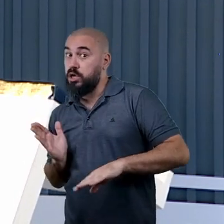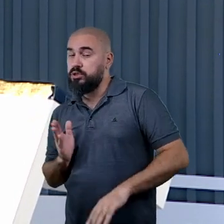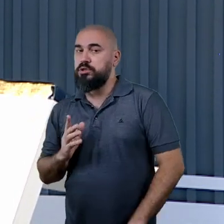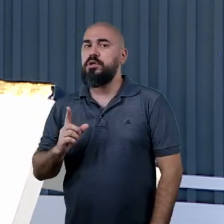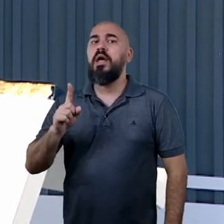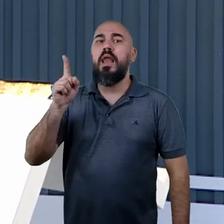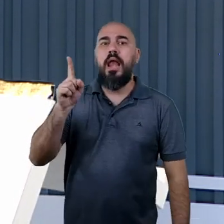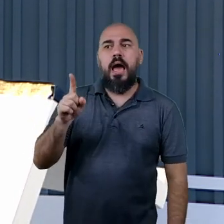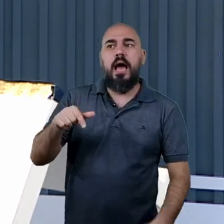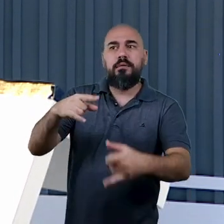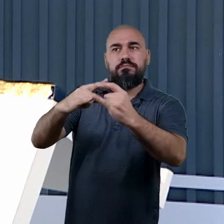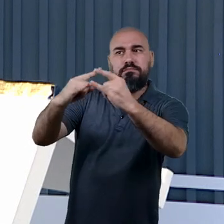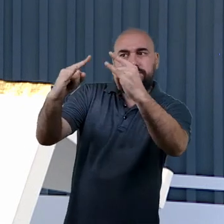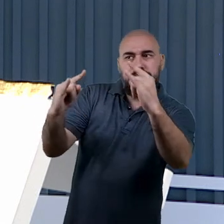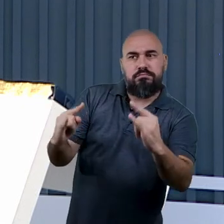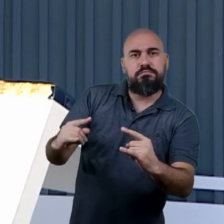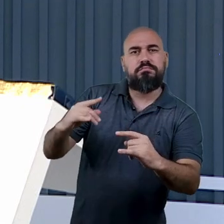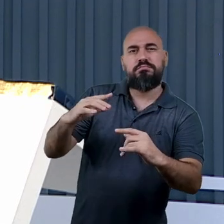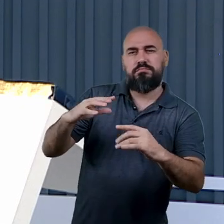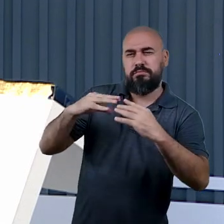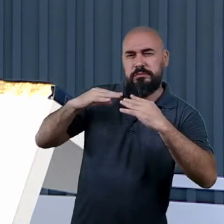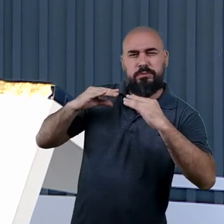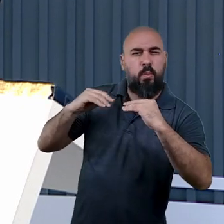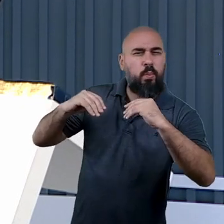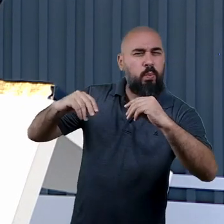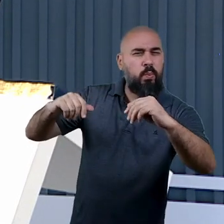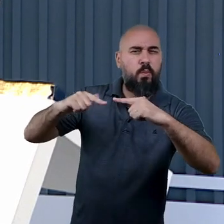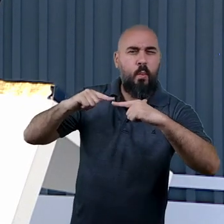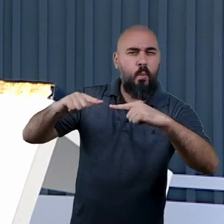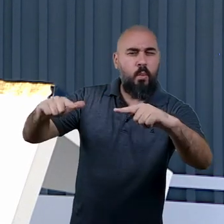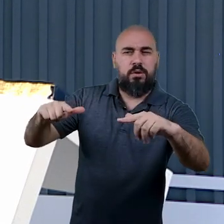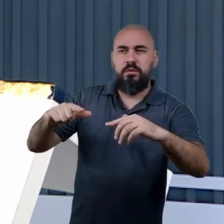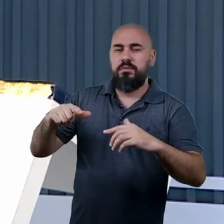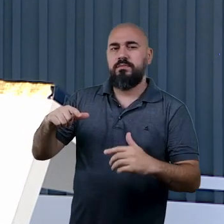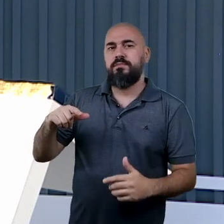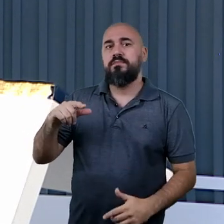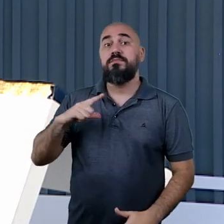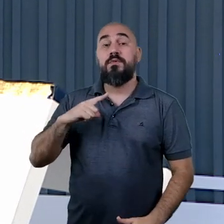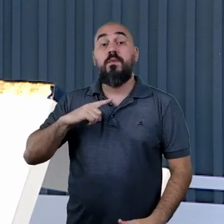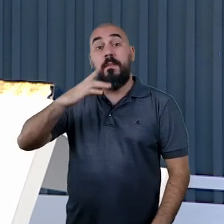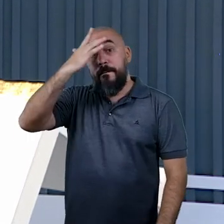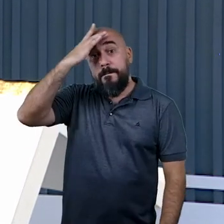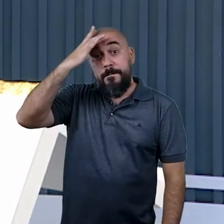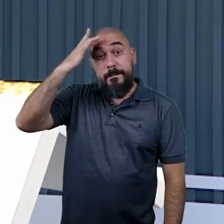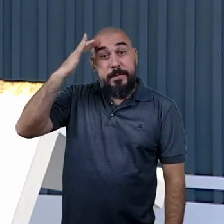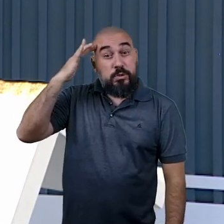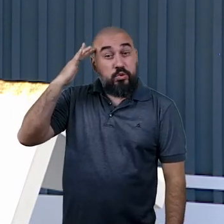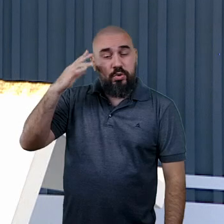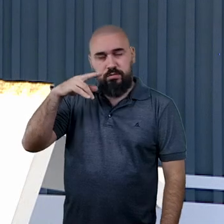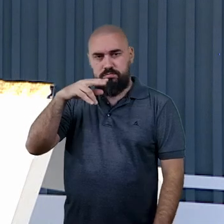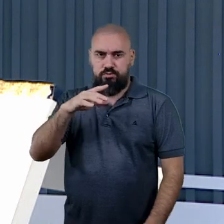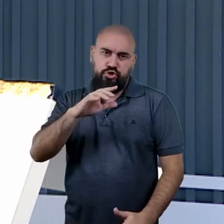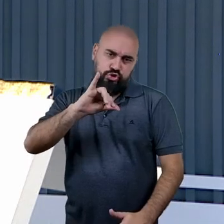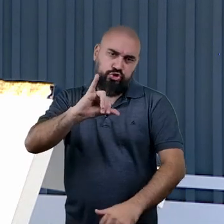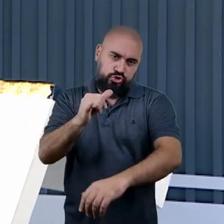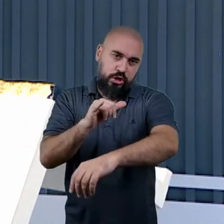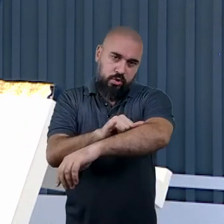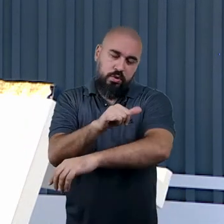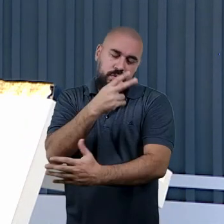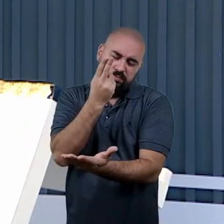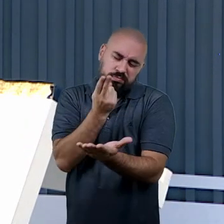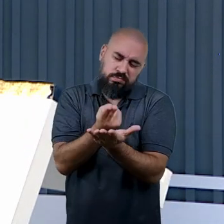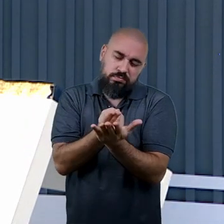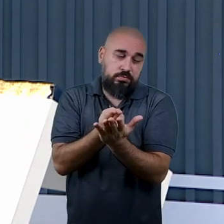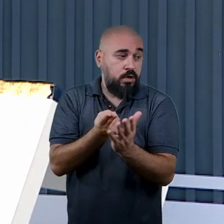acampa. Naquela noite, uma pessoa entra no acampamento e começa a lutar